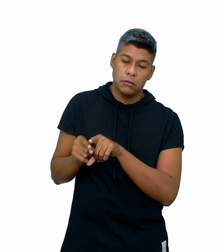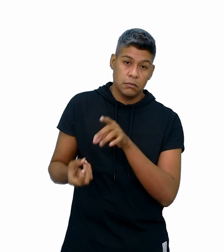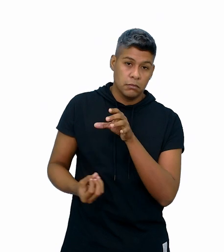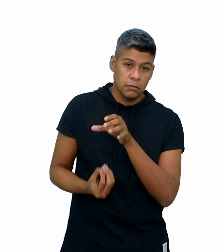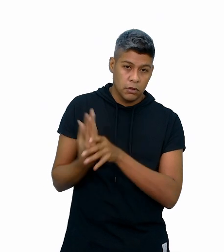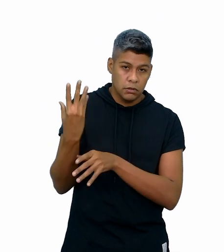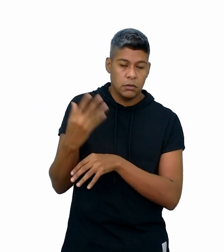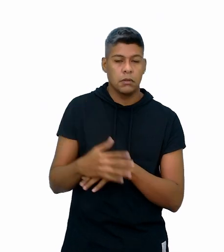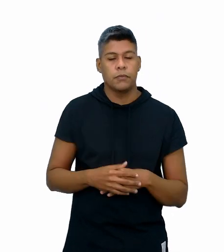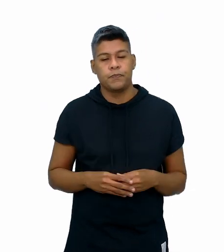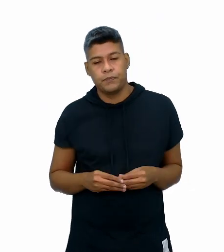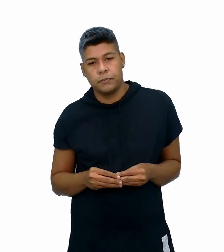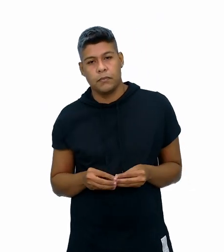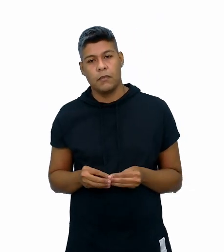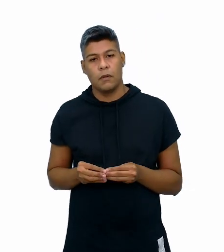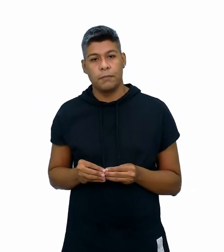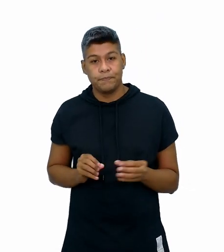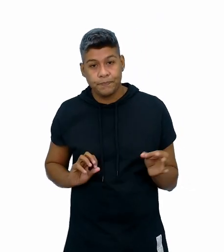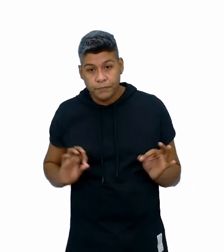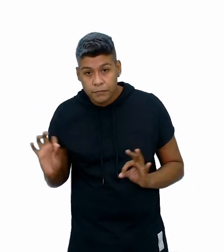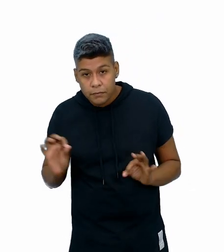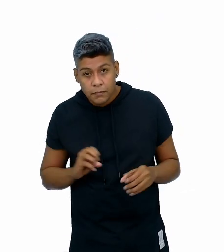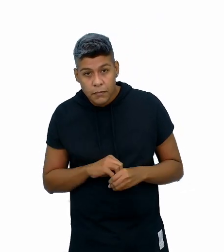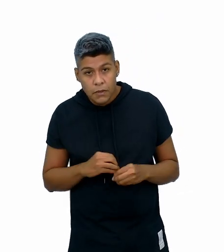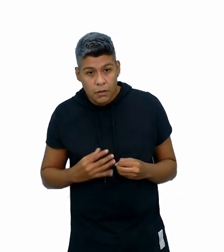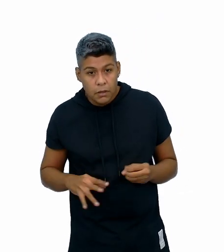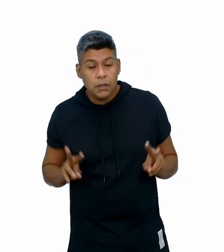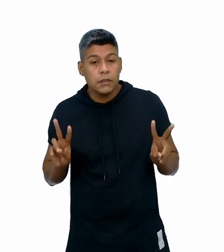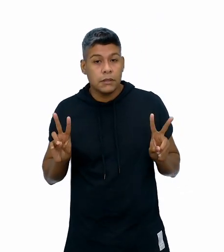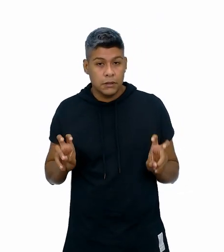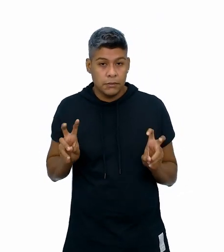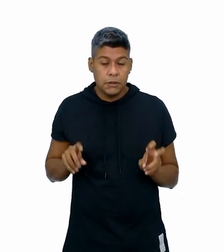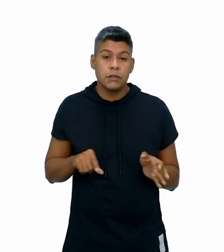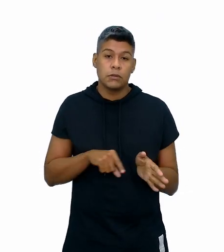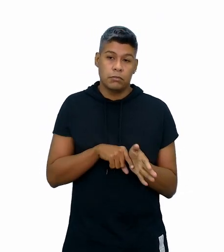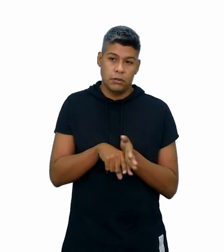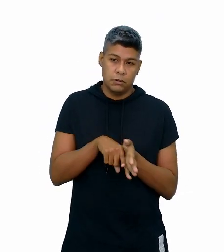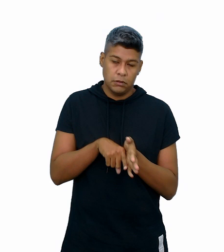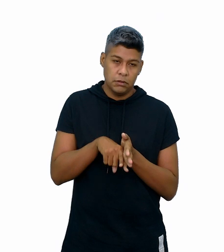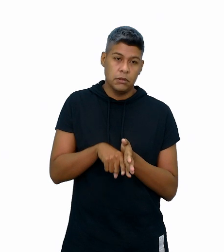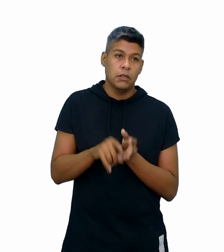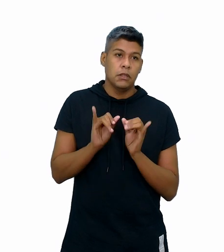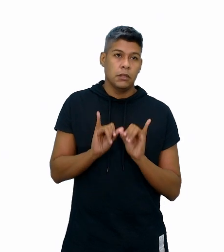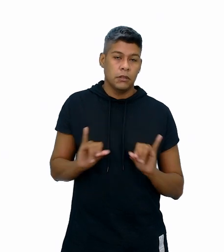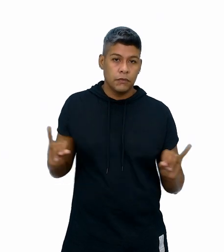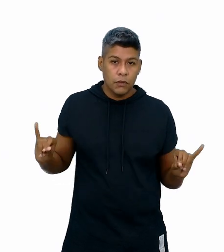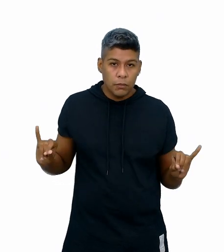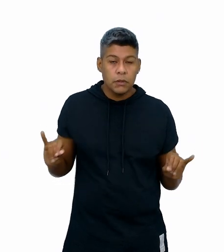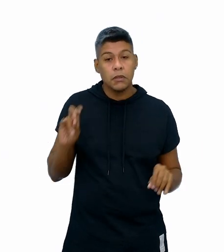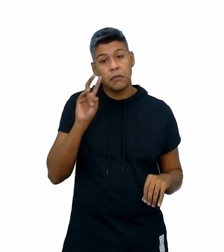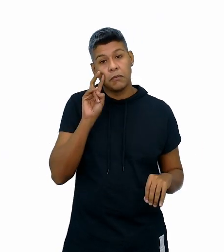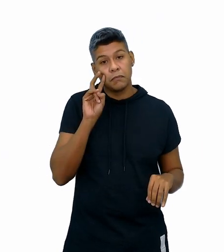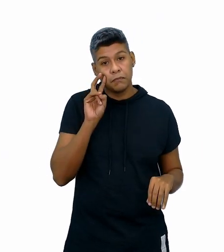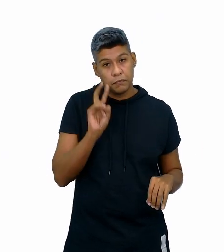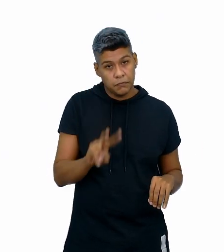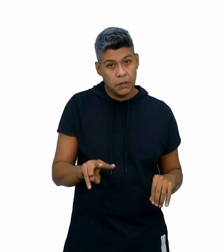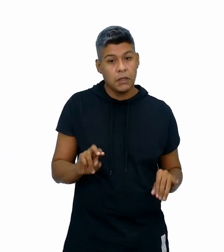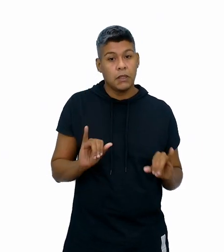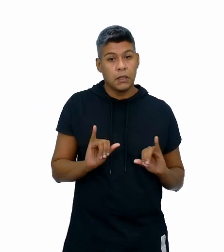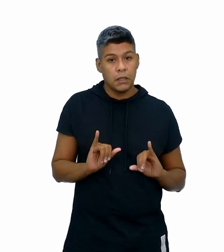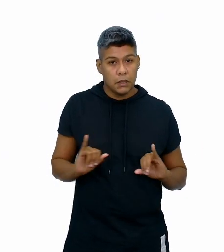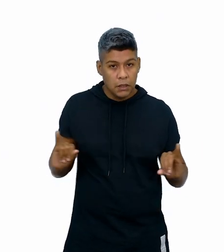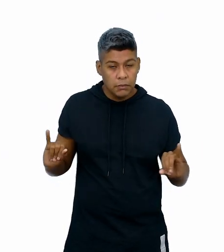produção, né? Os estudantes vão planejar o conteúdo temático, pesquisando as informações para veicular na